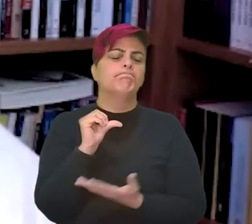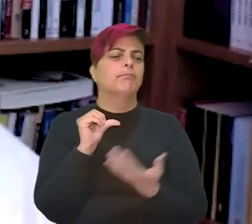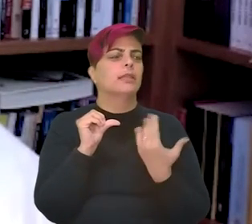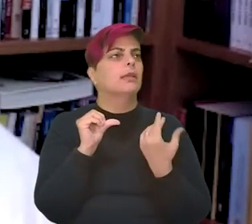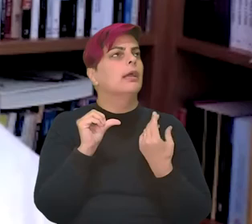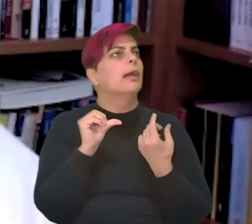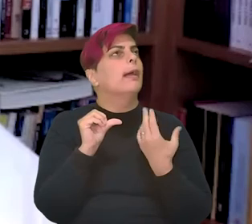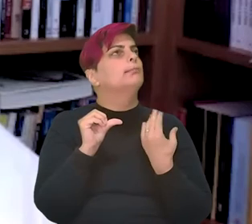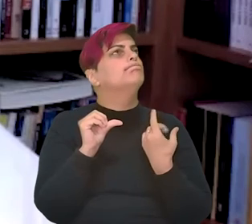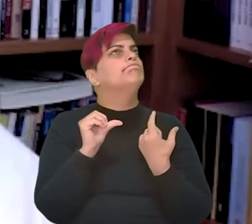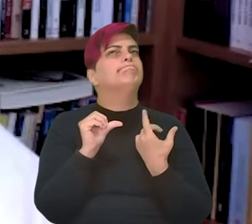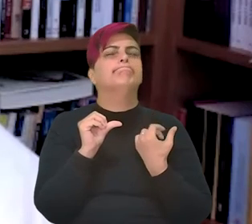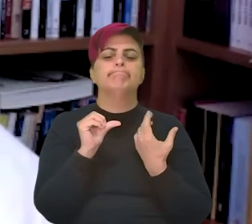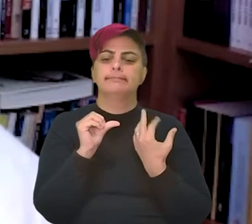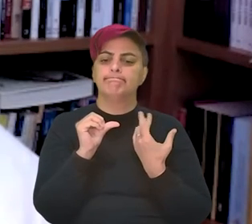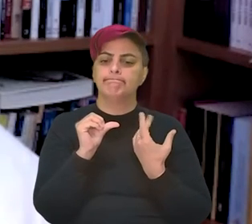1900, peraí,